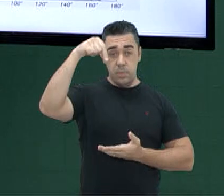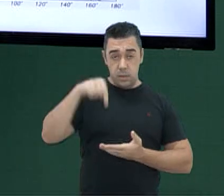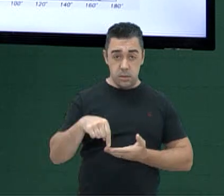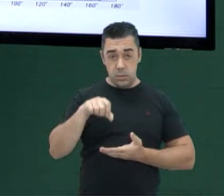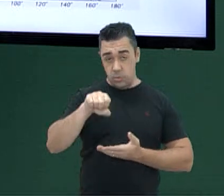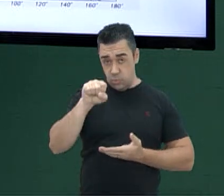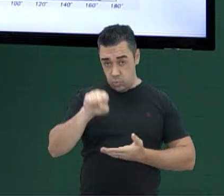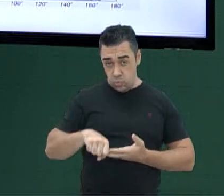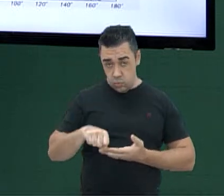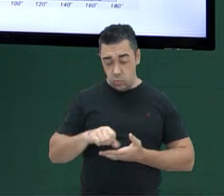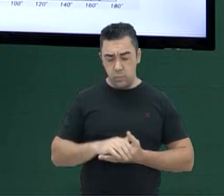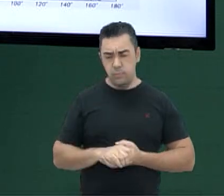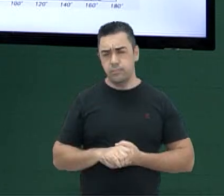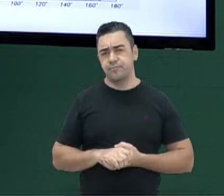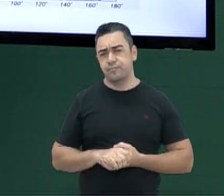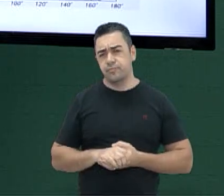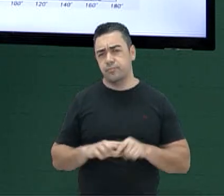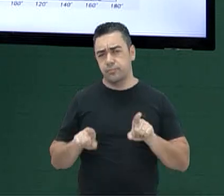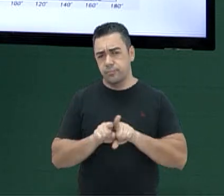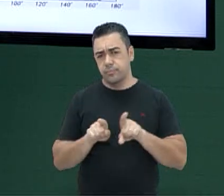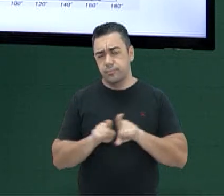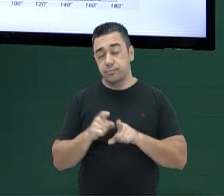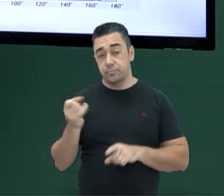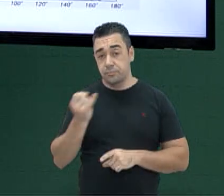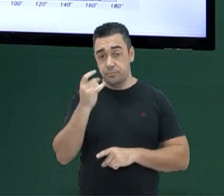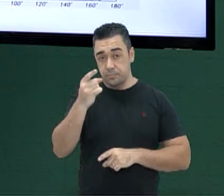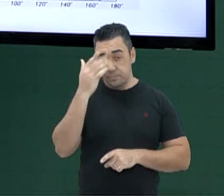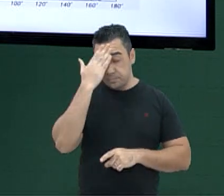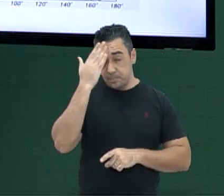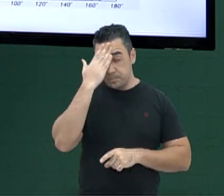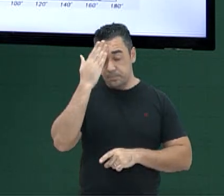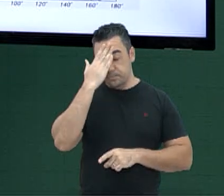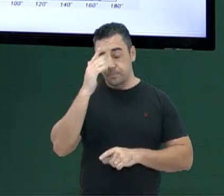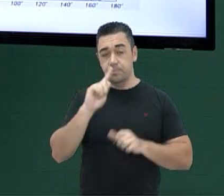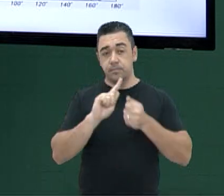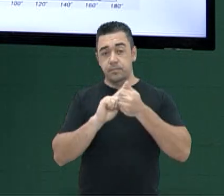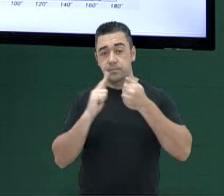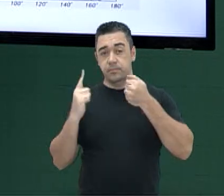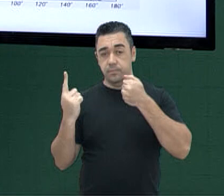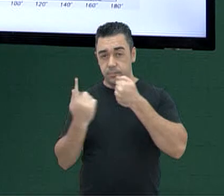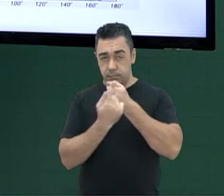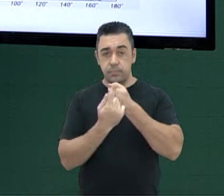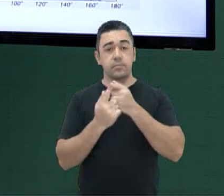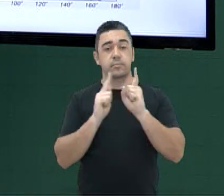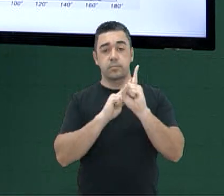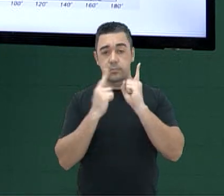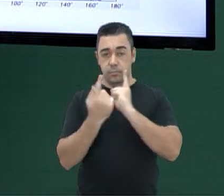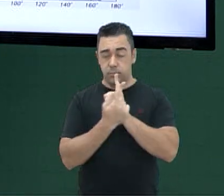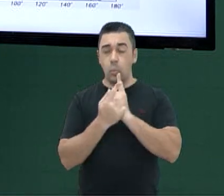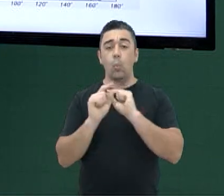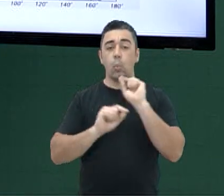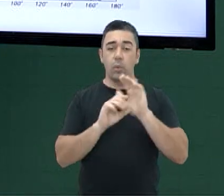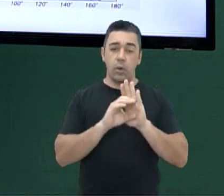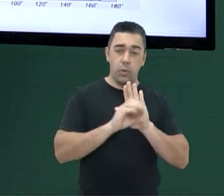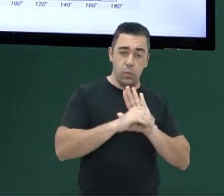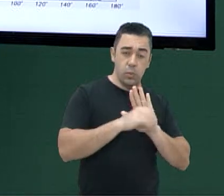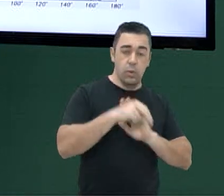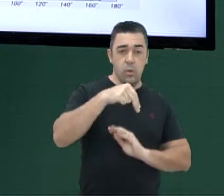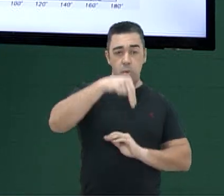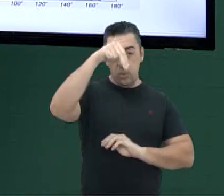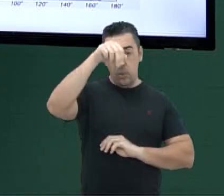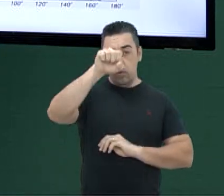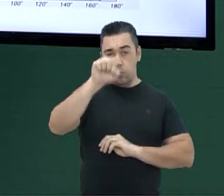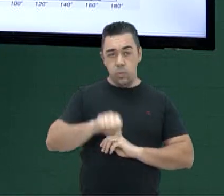baixo, sul. Ainda é importante você saber que, na geografia, nós vamos sempre utilizar o conceito de norte e